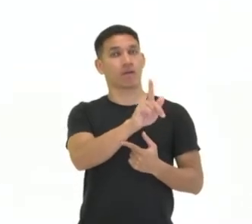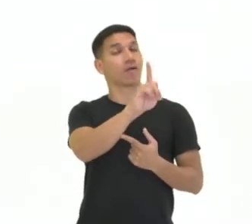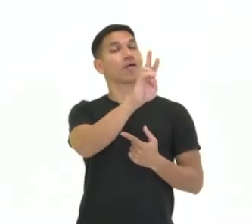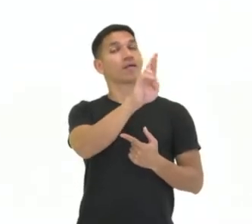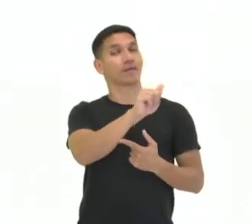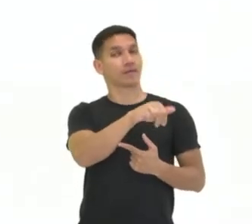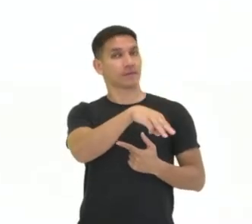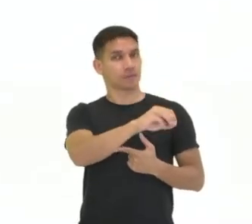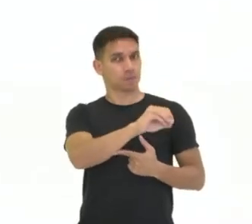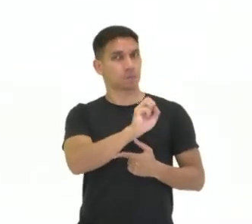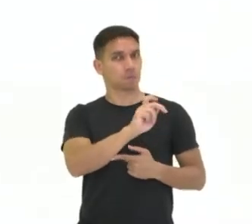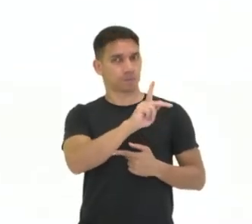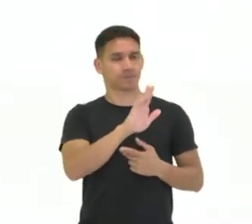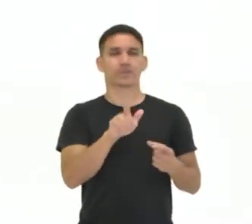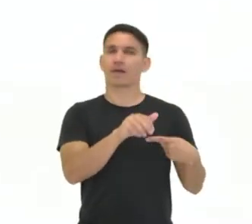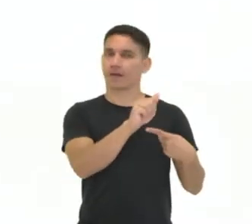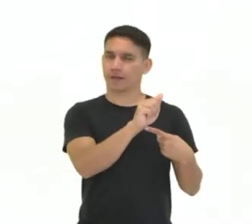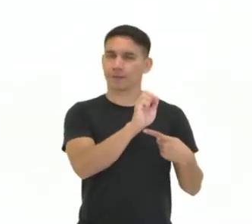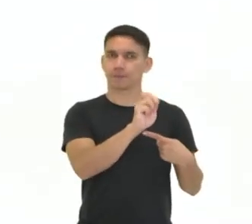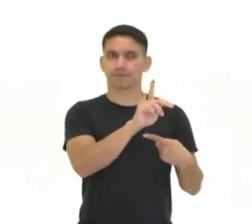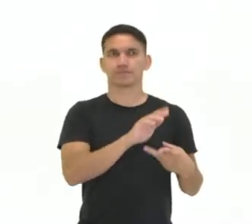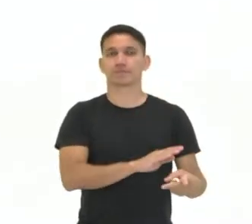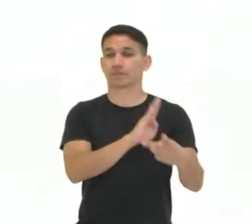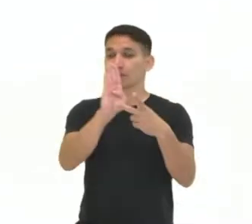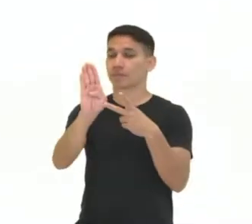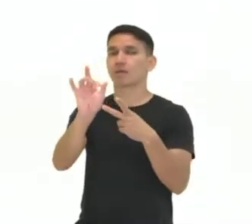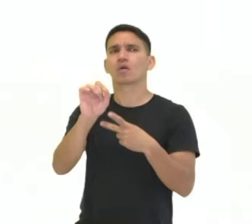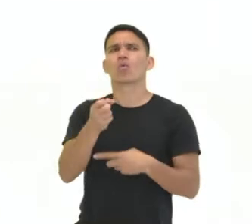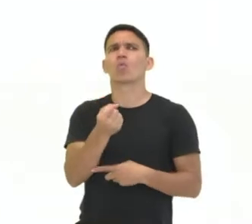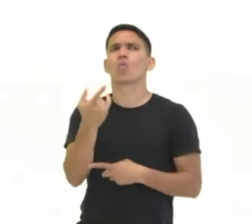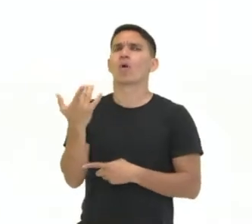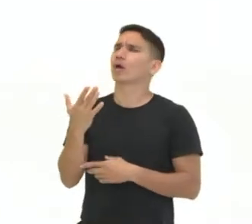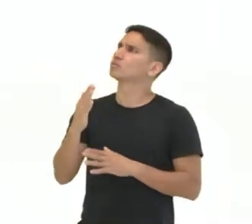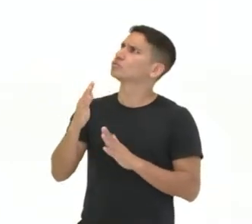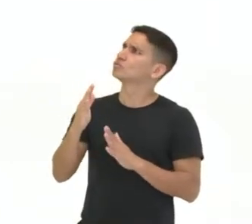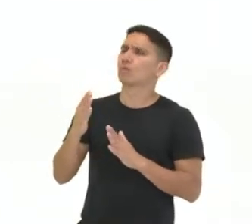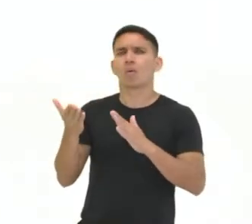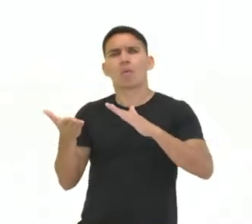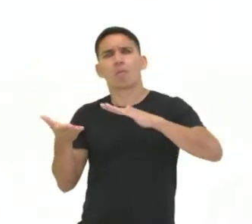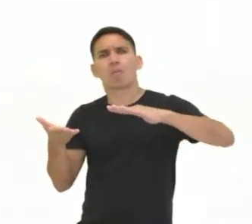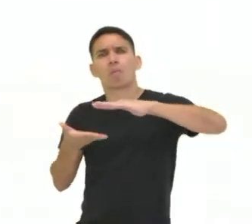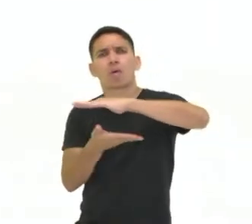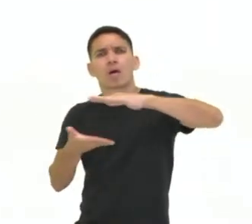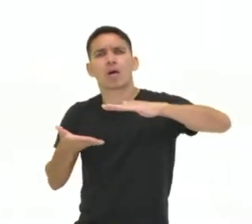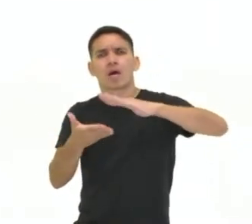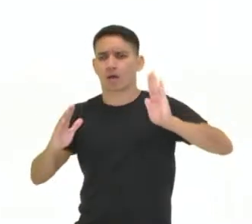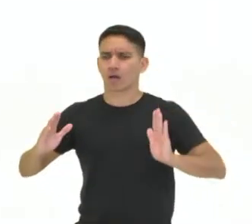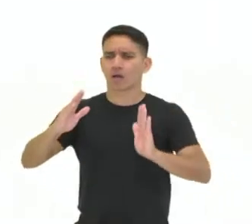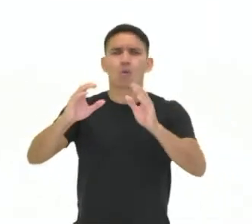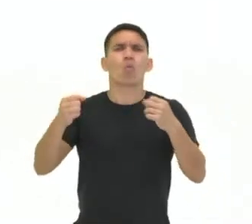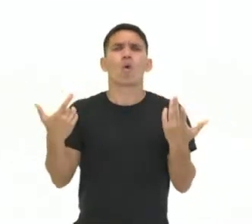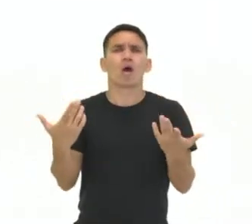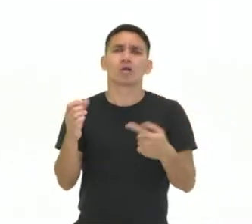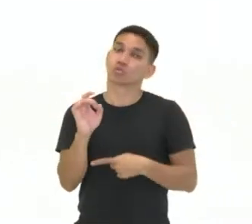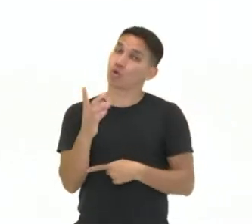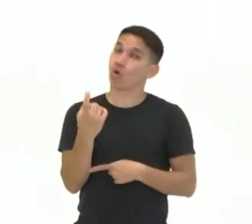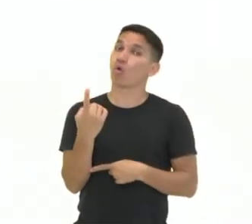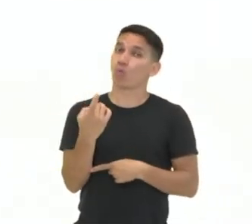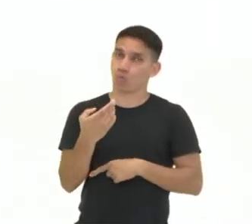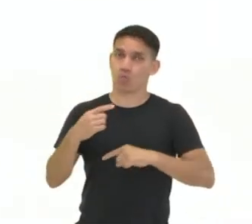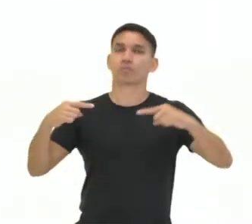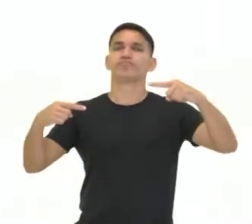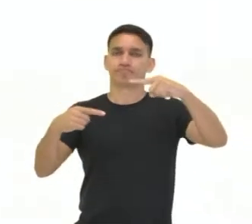paralelogramo. A figura B tem quantos pares de lados paralelos? Apenas 1.